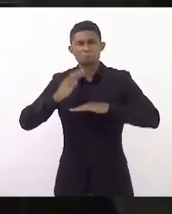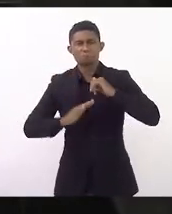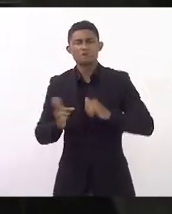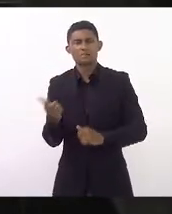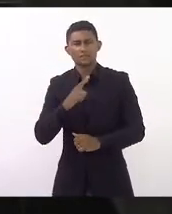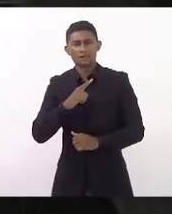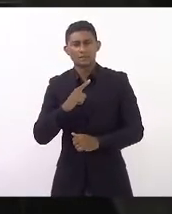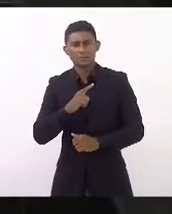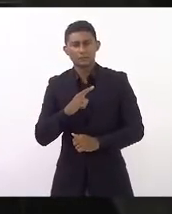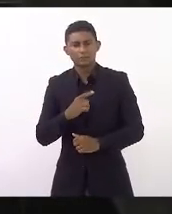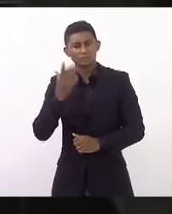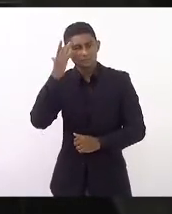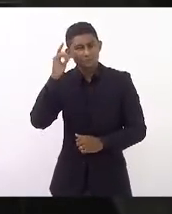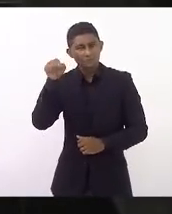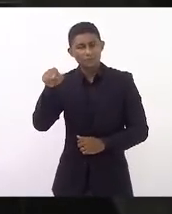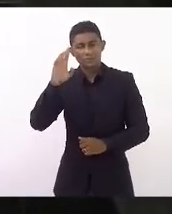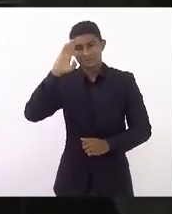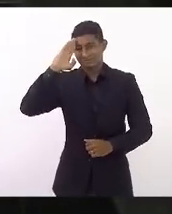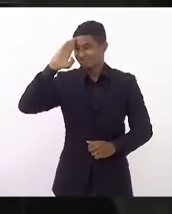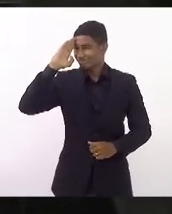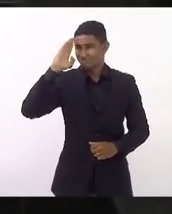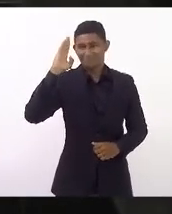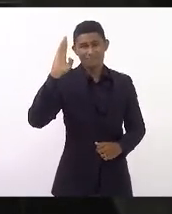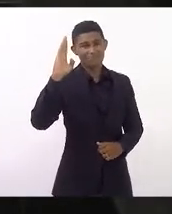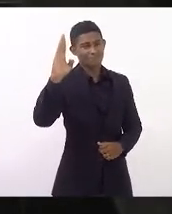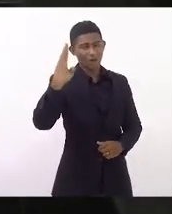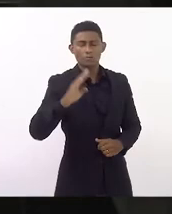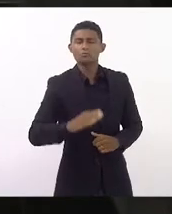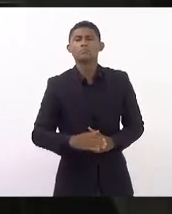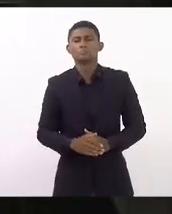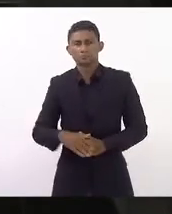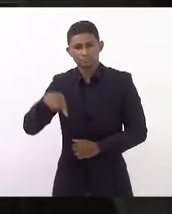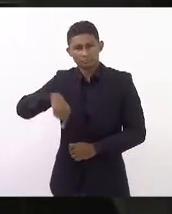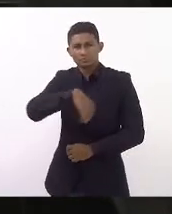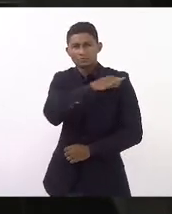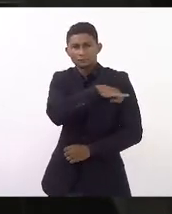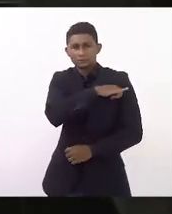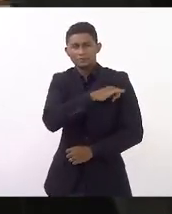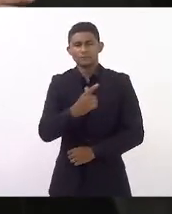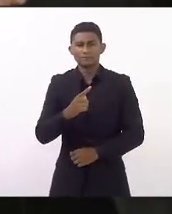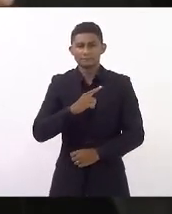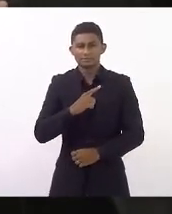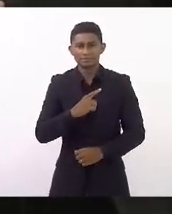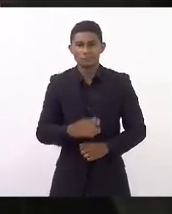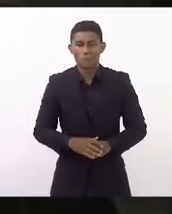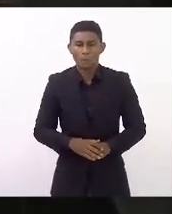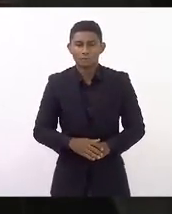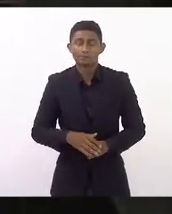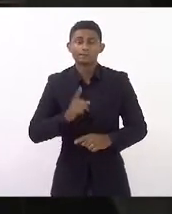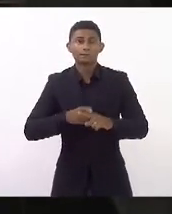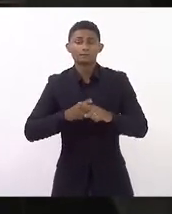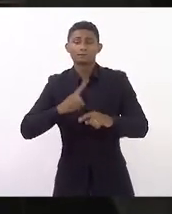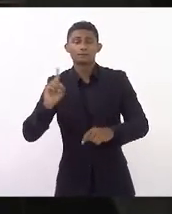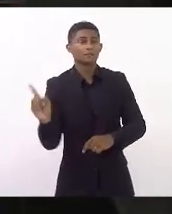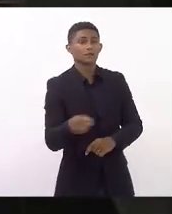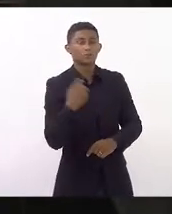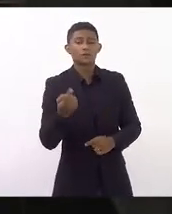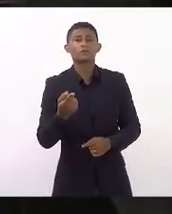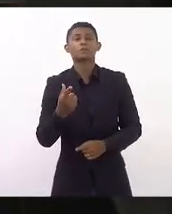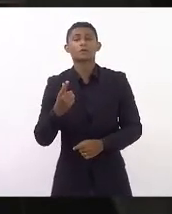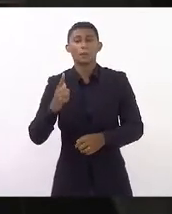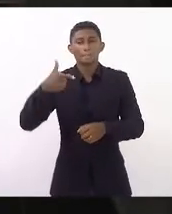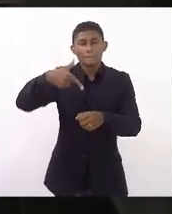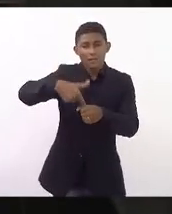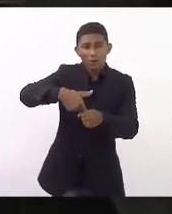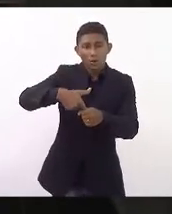das principais, se não a principal, vantagem competitiva do Rio de Janeiro, Claro, nós produzimos 80% do